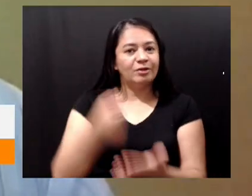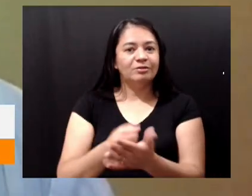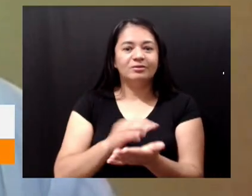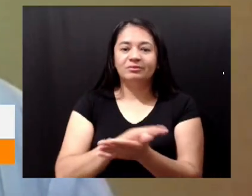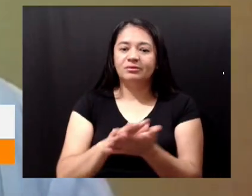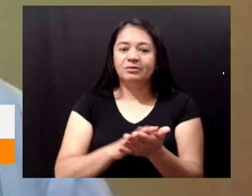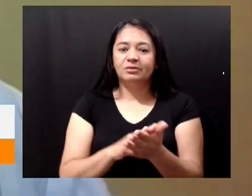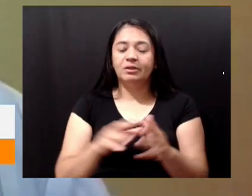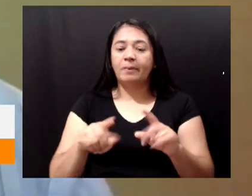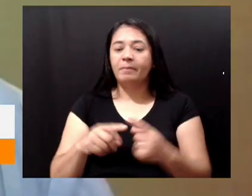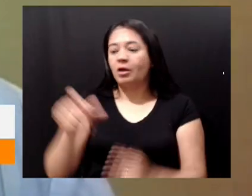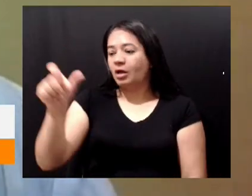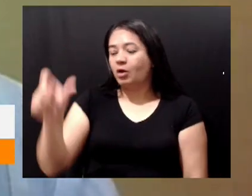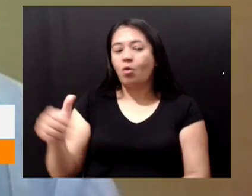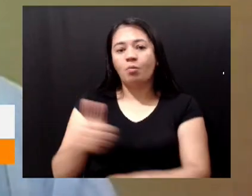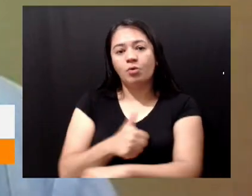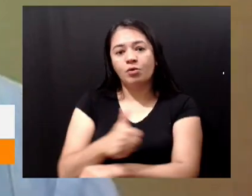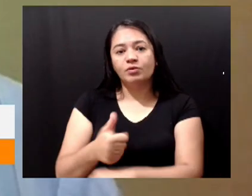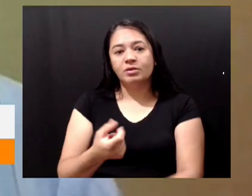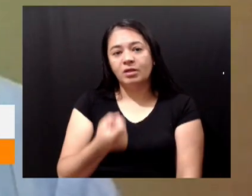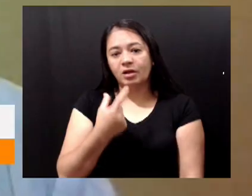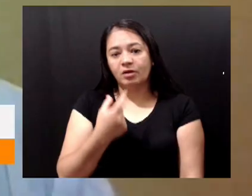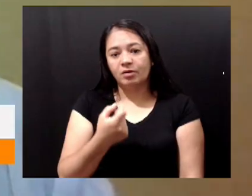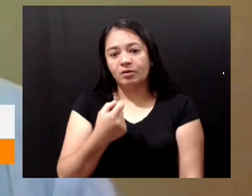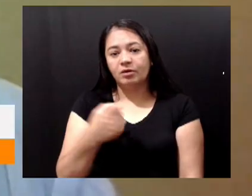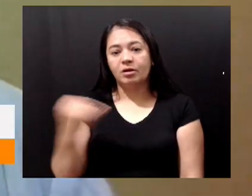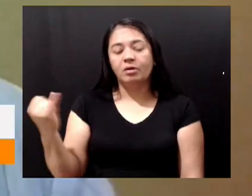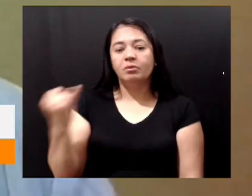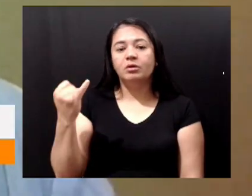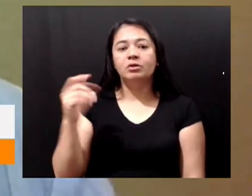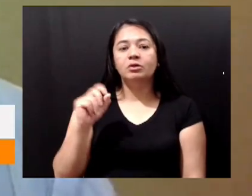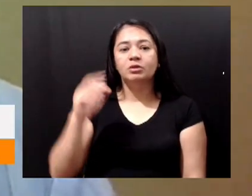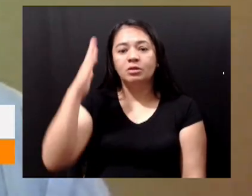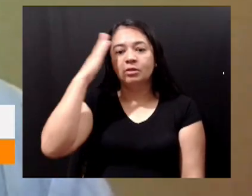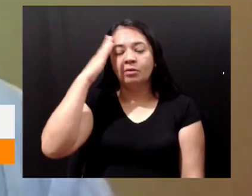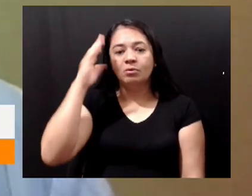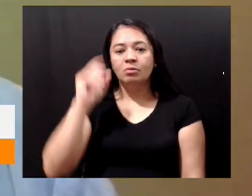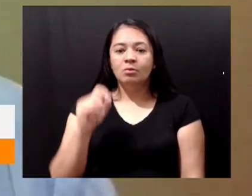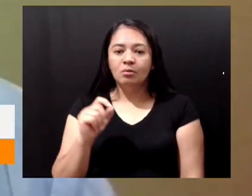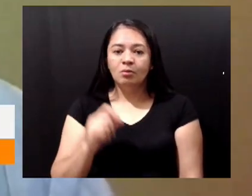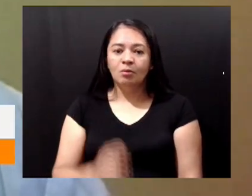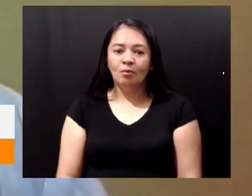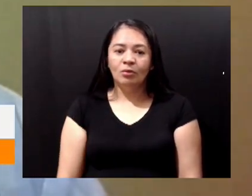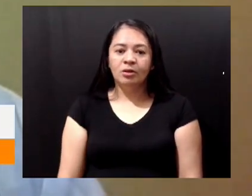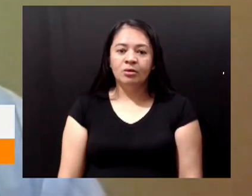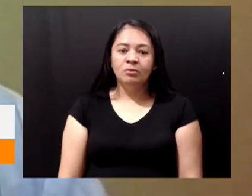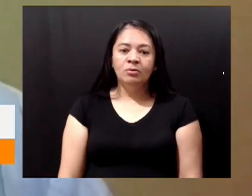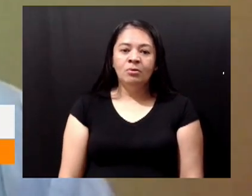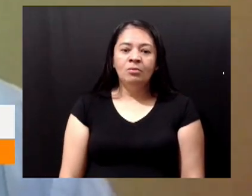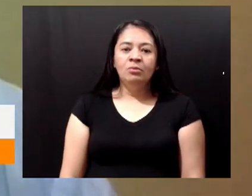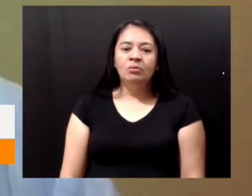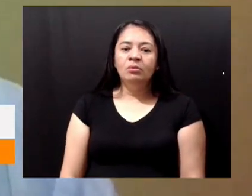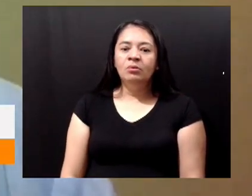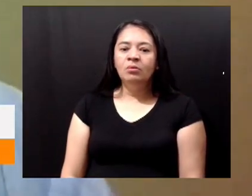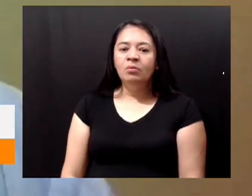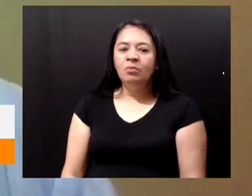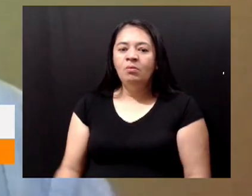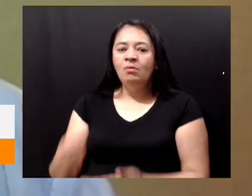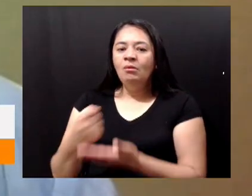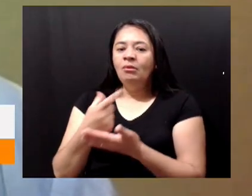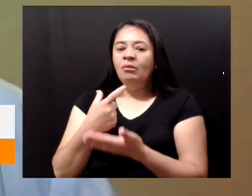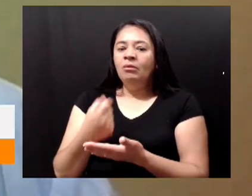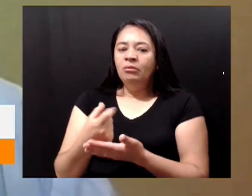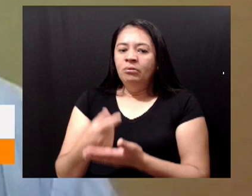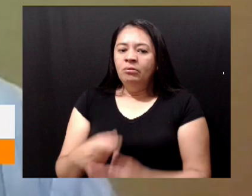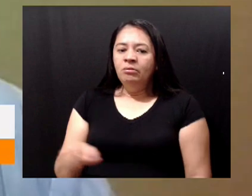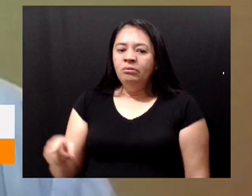farmacêutico, inclusive, é importante procurar, quando se dirigir a uma farmácia, procurar pelo farmacêutico e ele